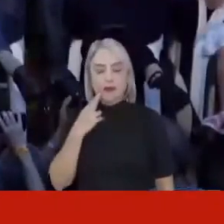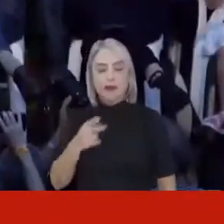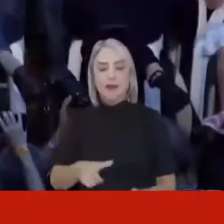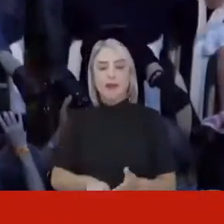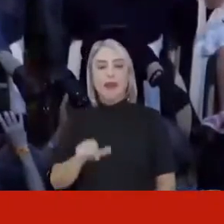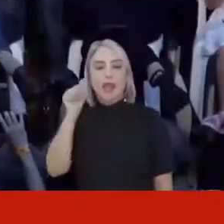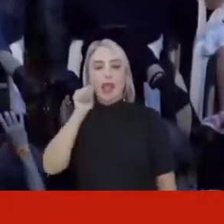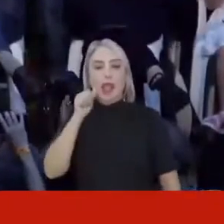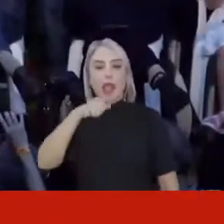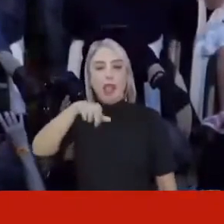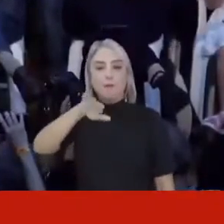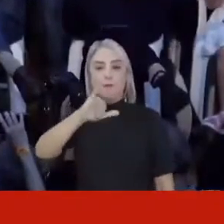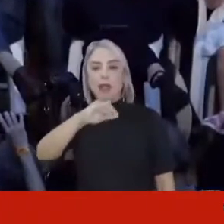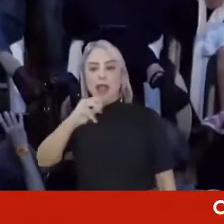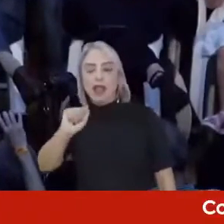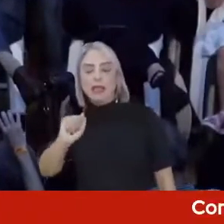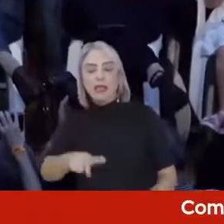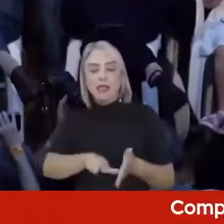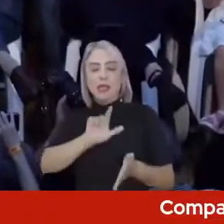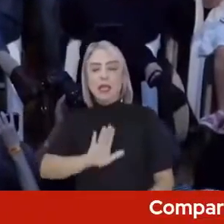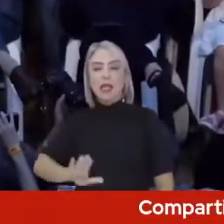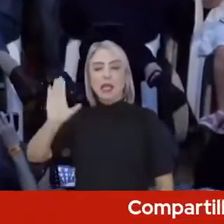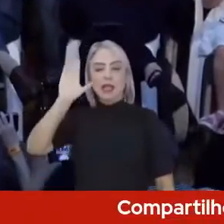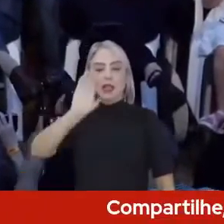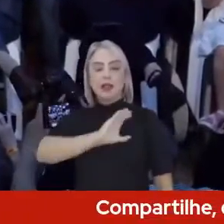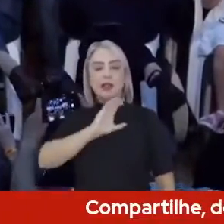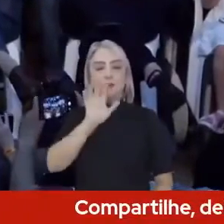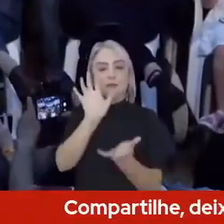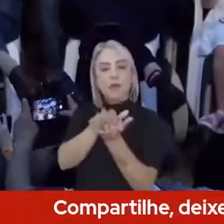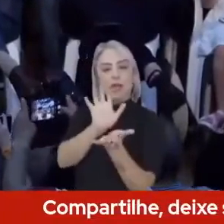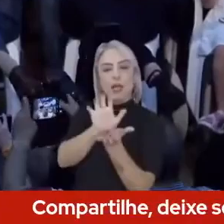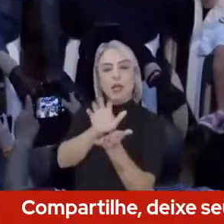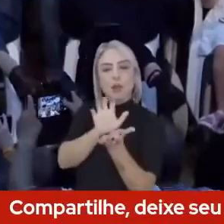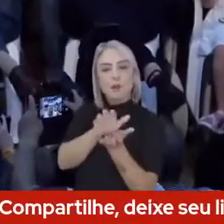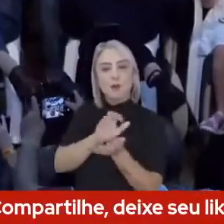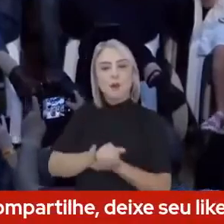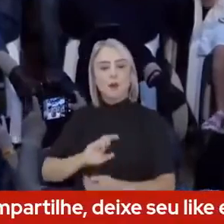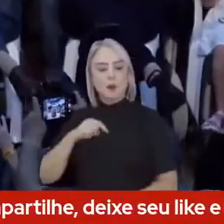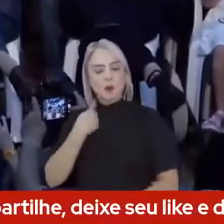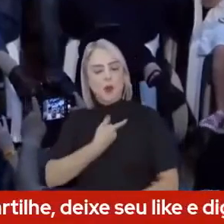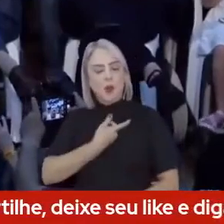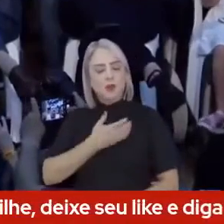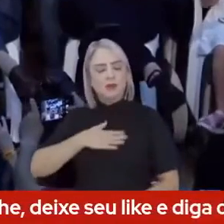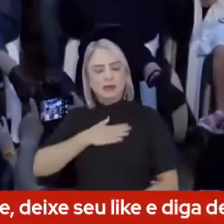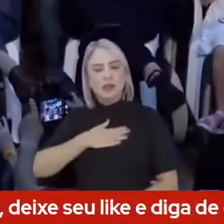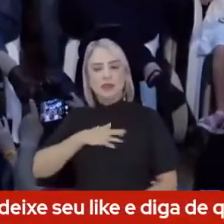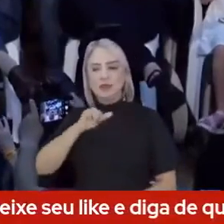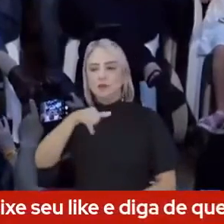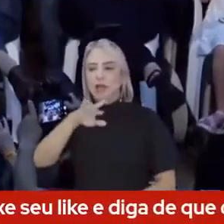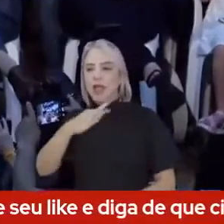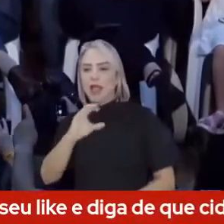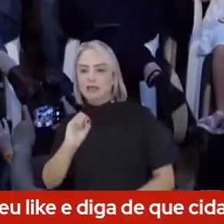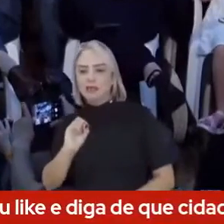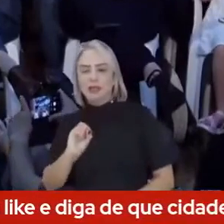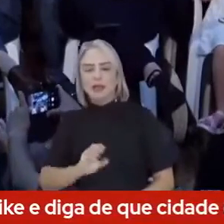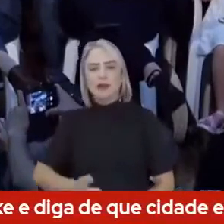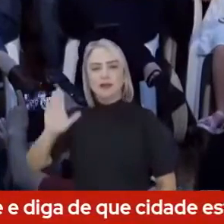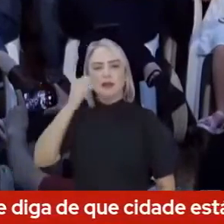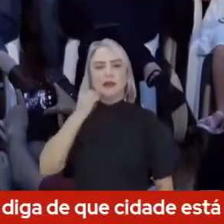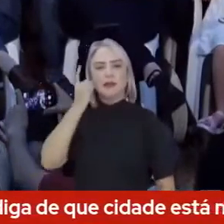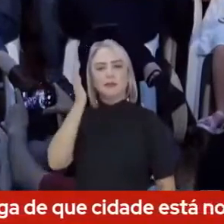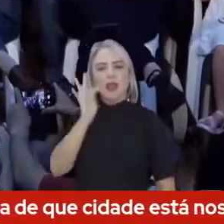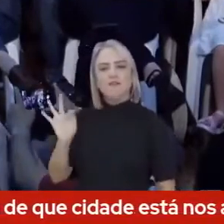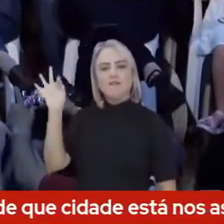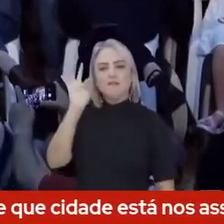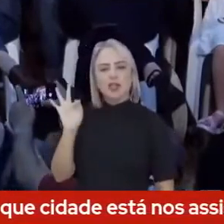Reis, pré-candidata ao governo de Pernambuco, nosso querido Marcelo Ramos, candidato a deputado federal